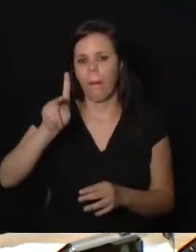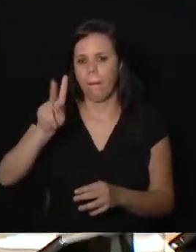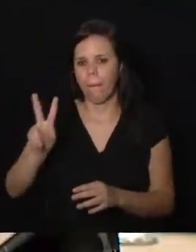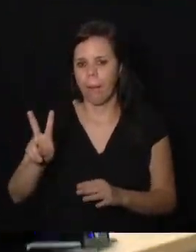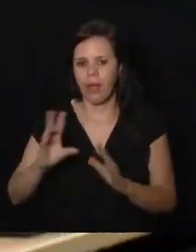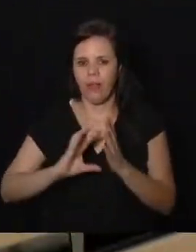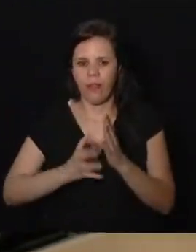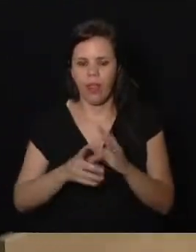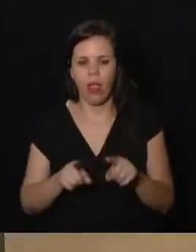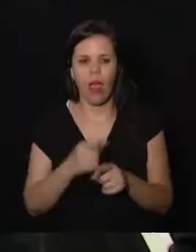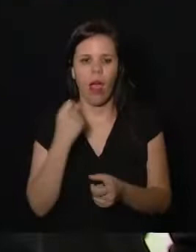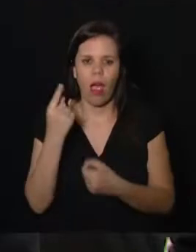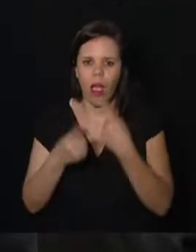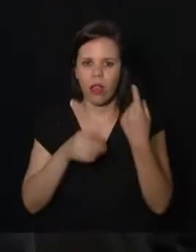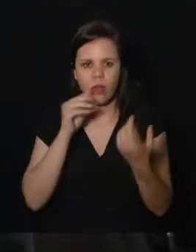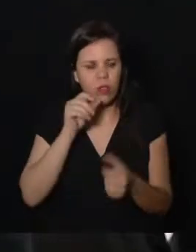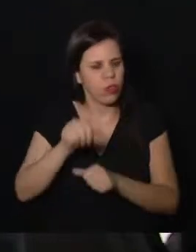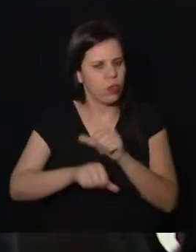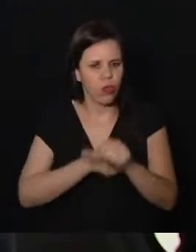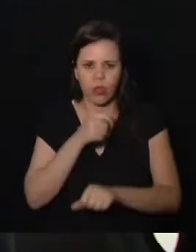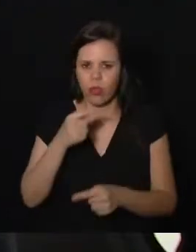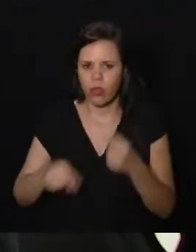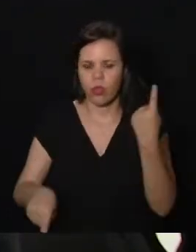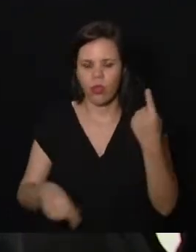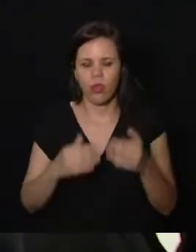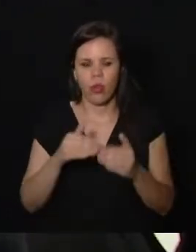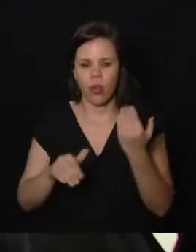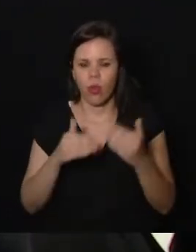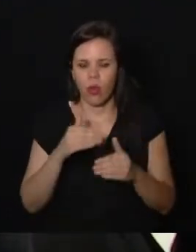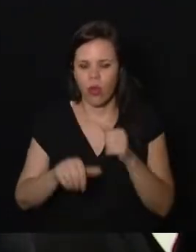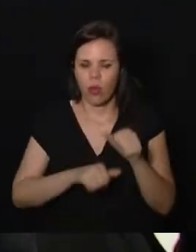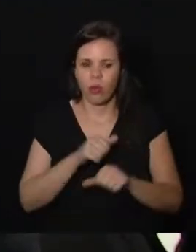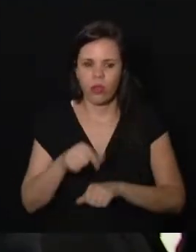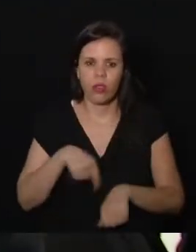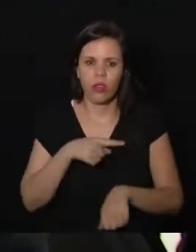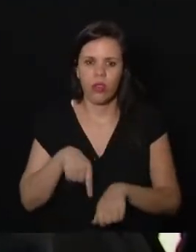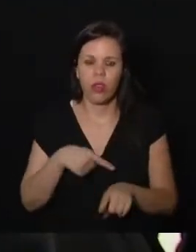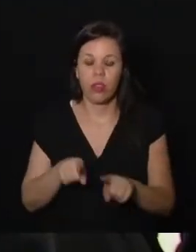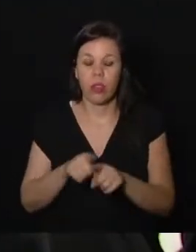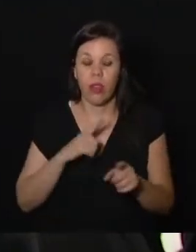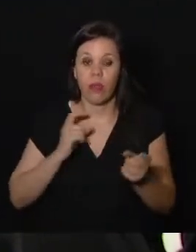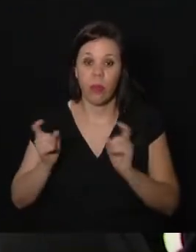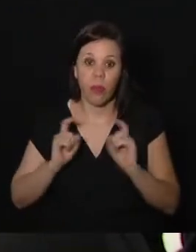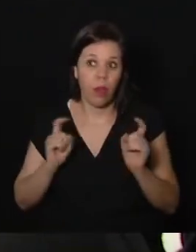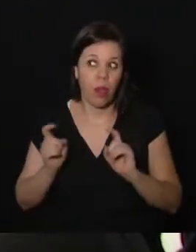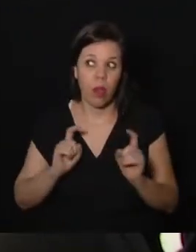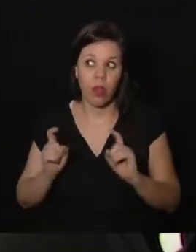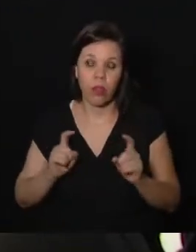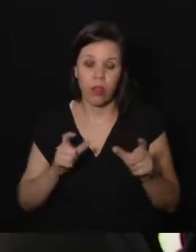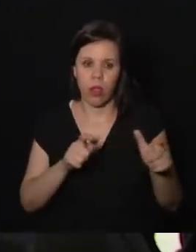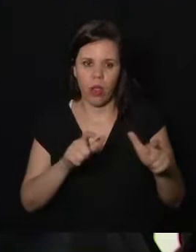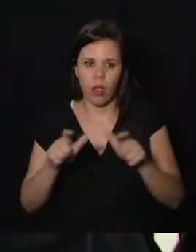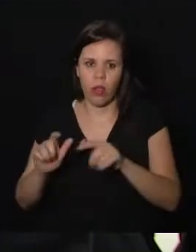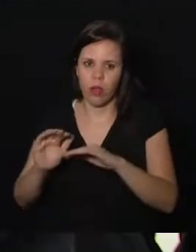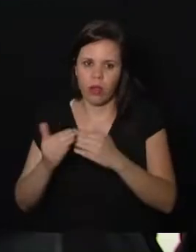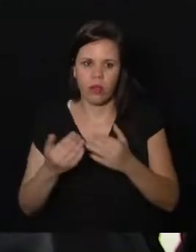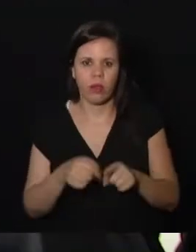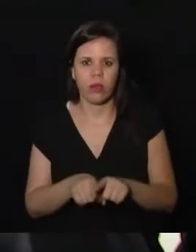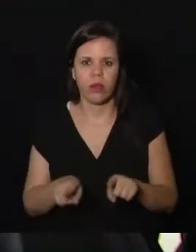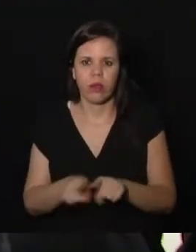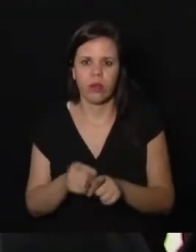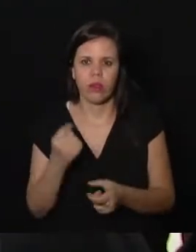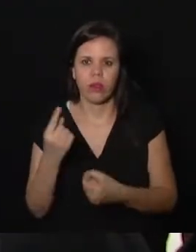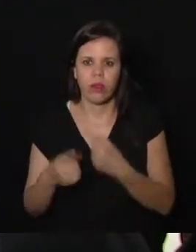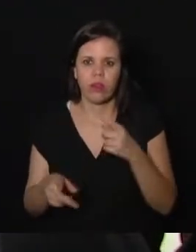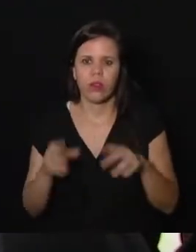não concordaram com as alterações. Houve uma reunião no Distrito Sul, porém alguns funcionários